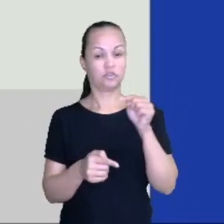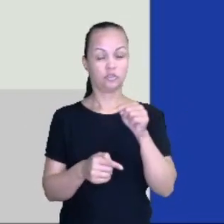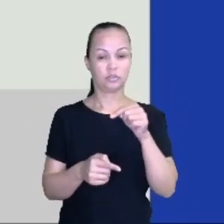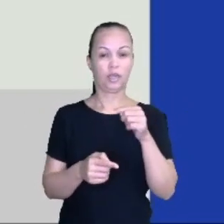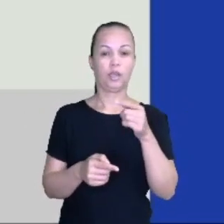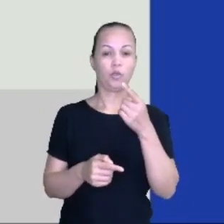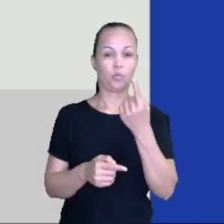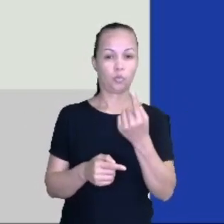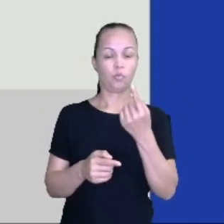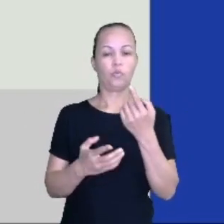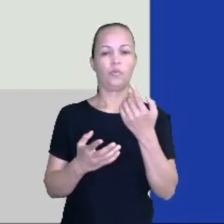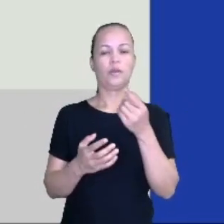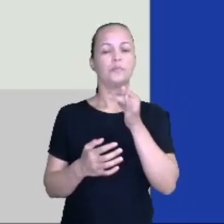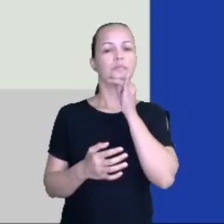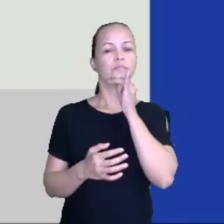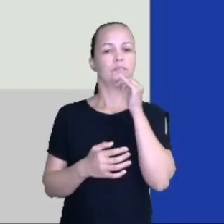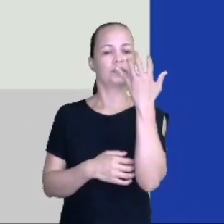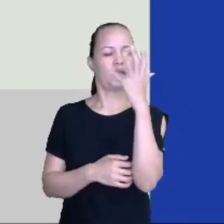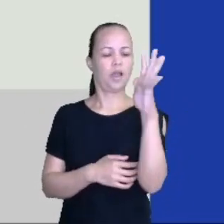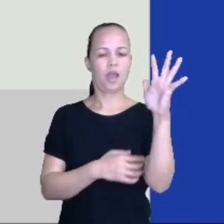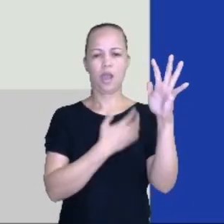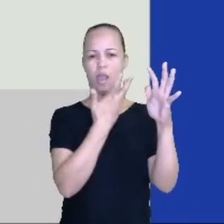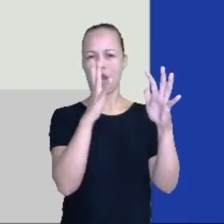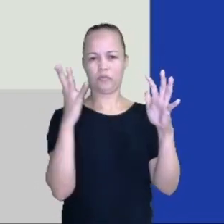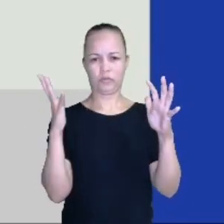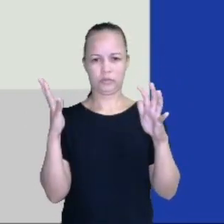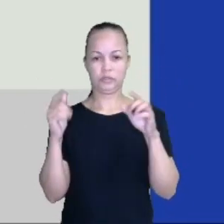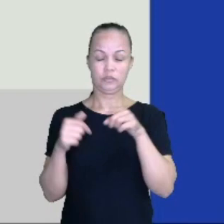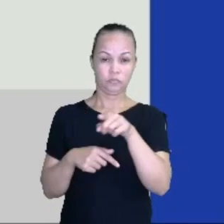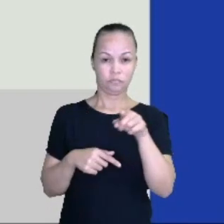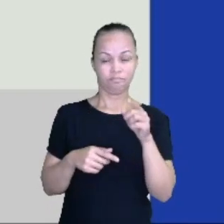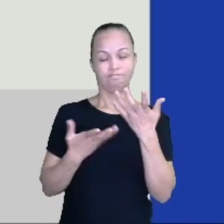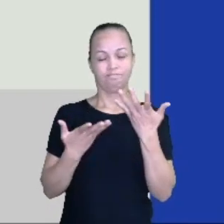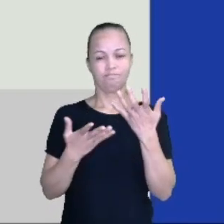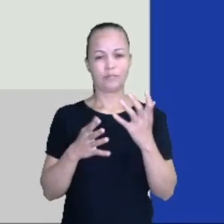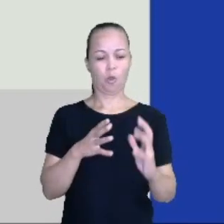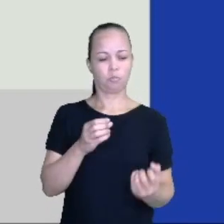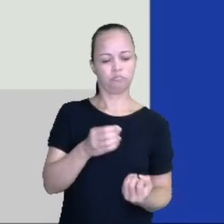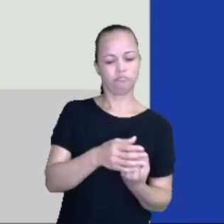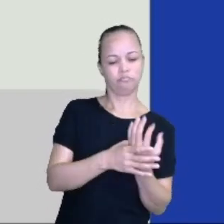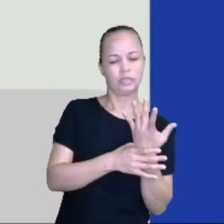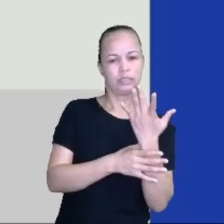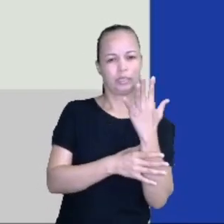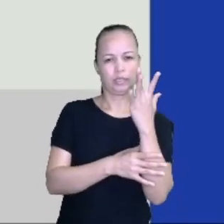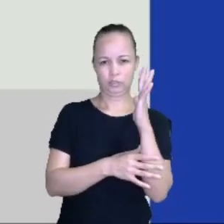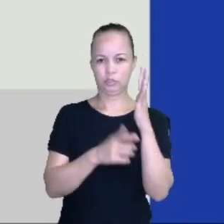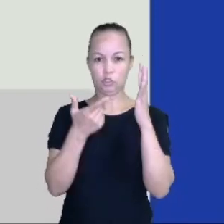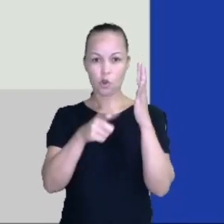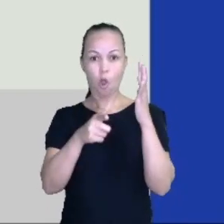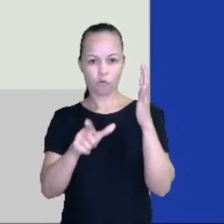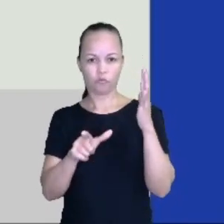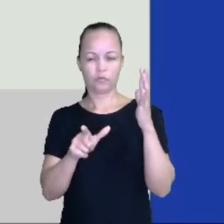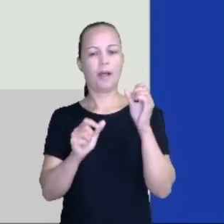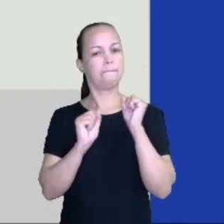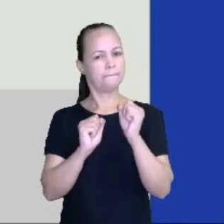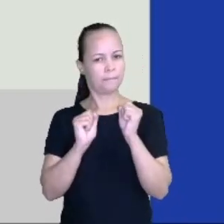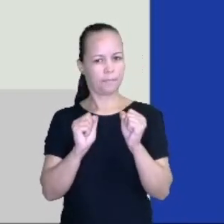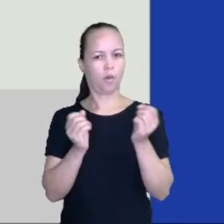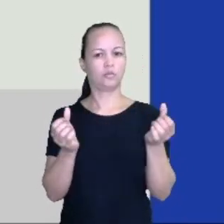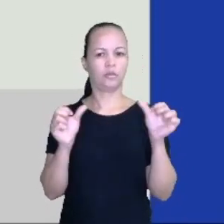que é, por exemplo, as árvores, que se você não plantar novas árvores, elas podem um dia